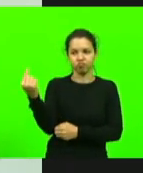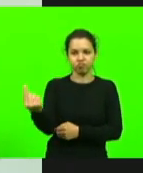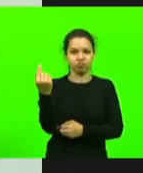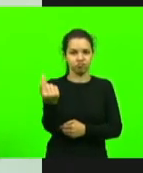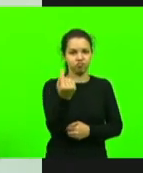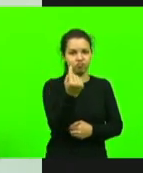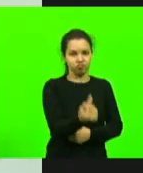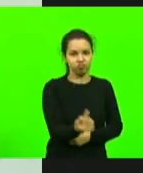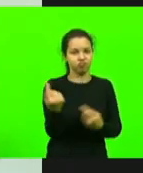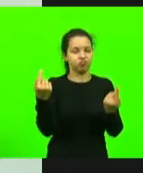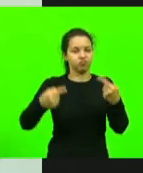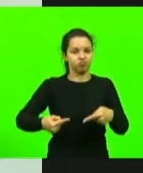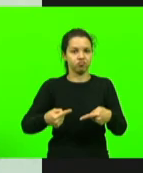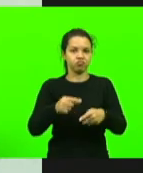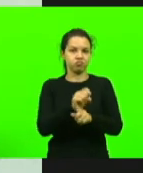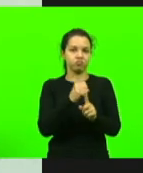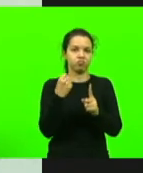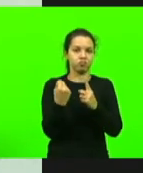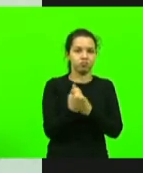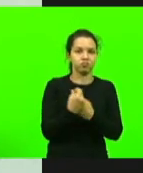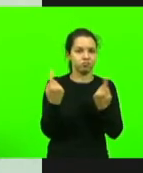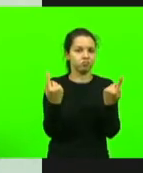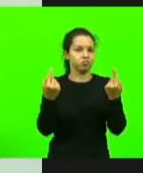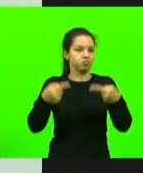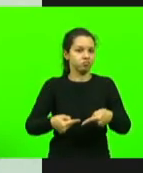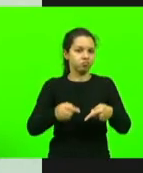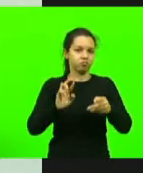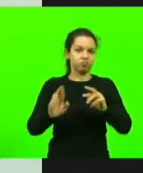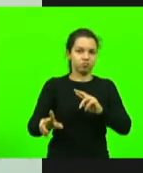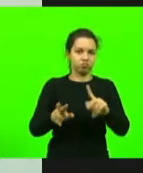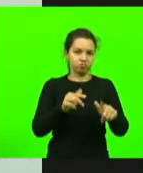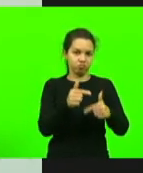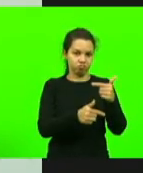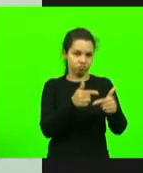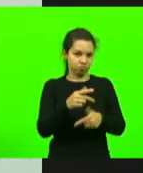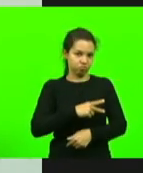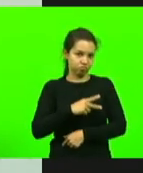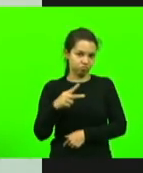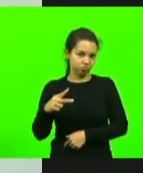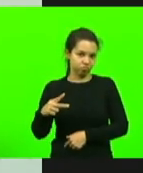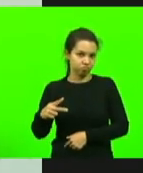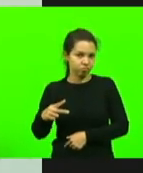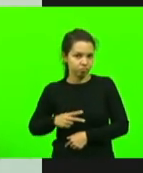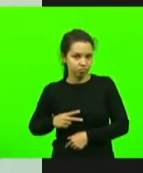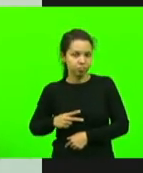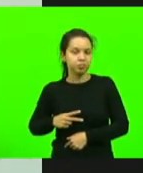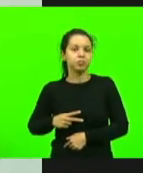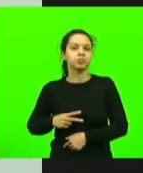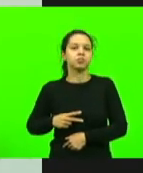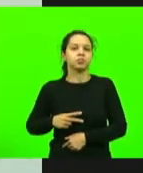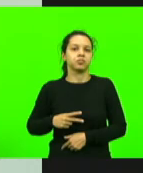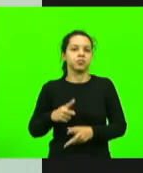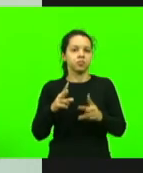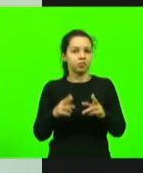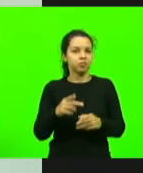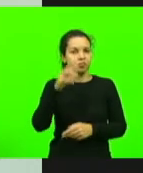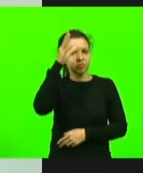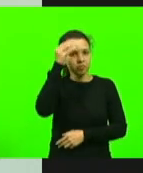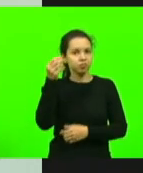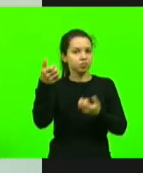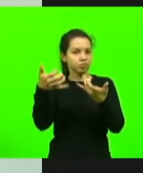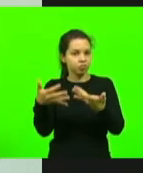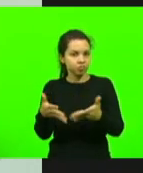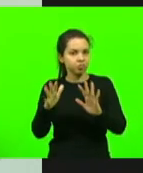que vai competir na sociedade que vai com pedir por diferentes serviços públicos daqui um pouco calma tátil Vieira EA Luciano